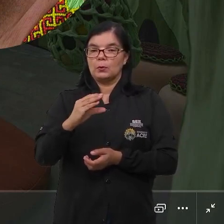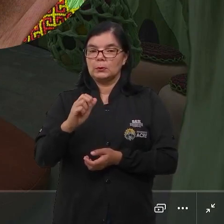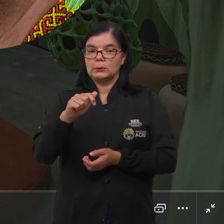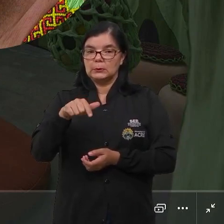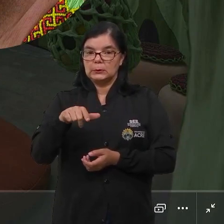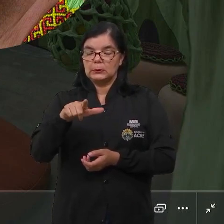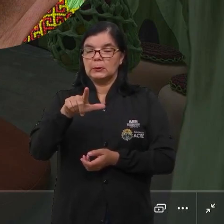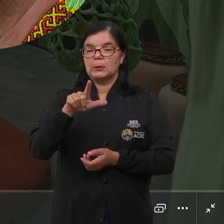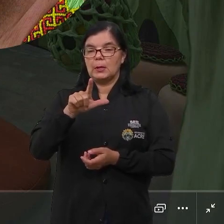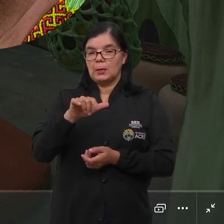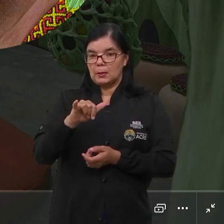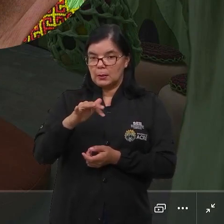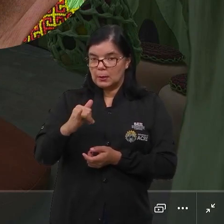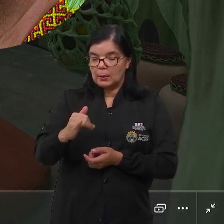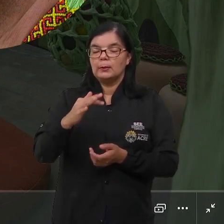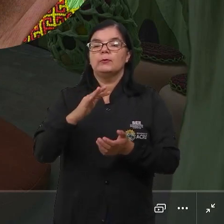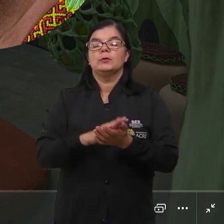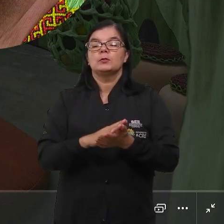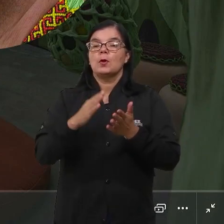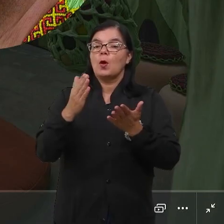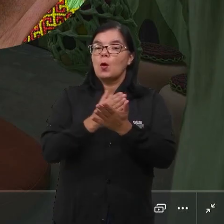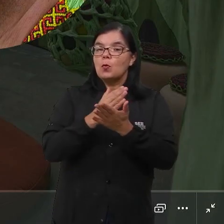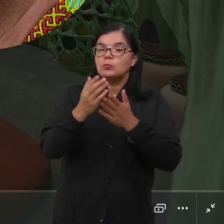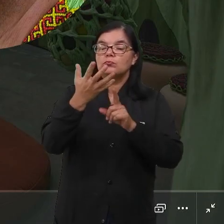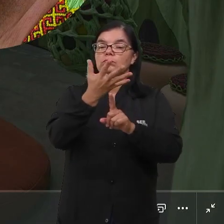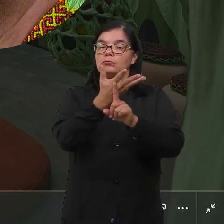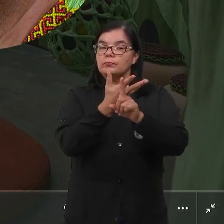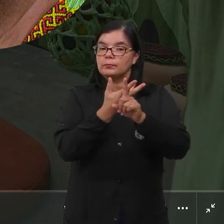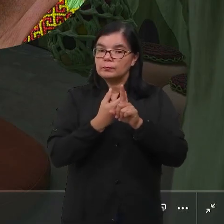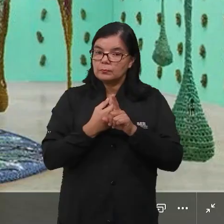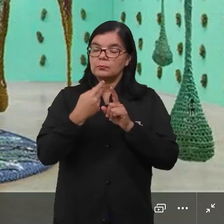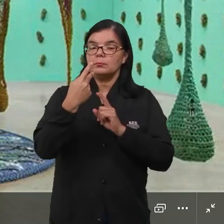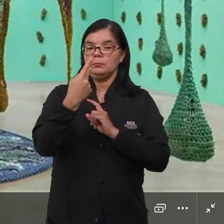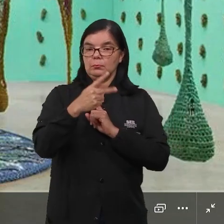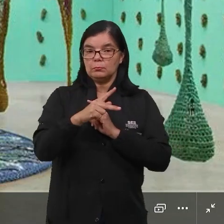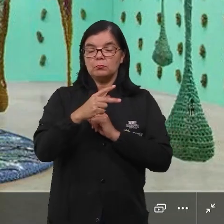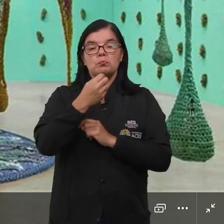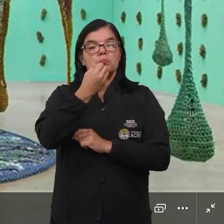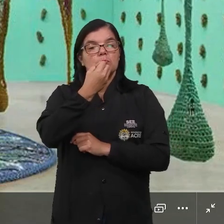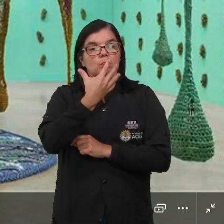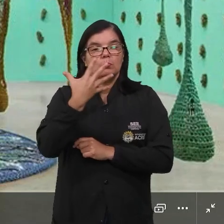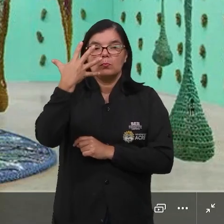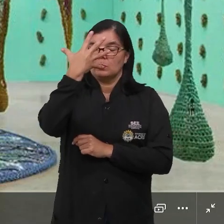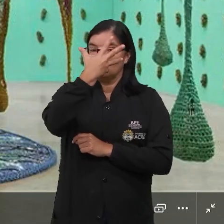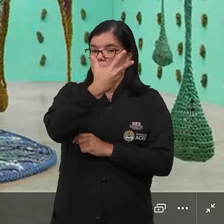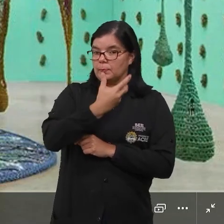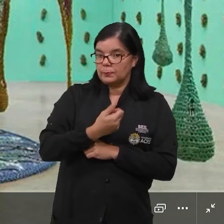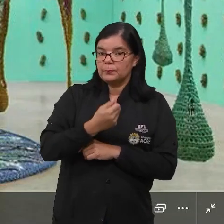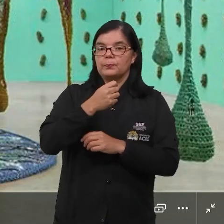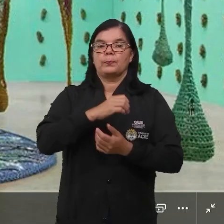são algumas das instalações, assim, irreverentes de